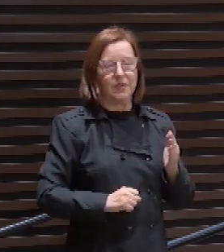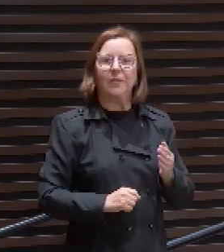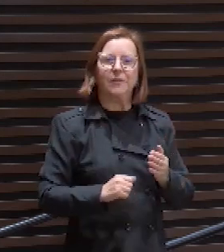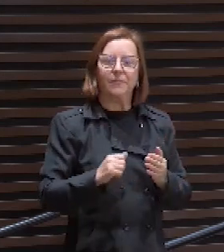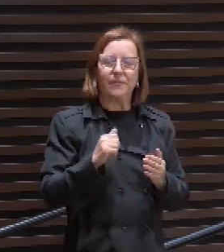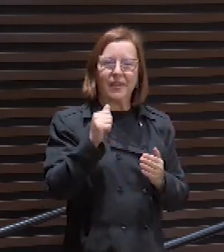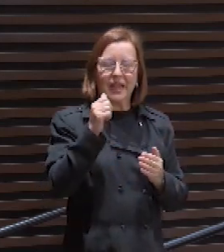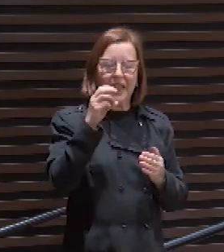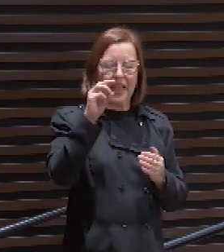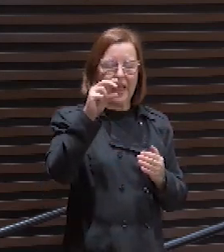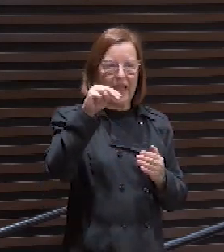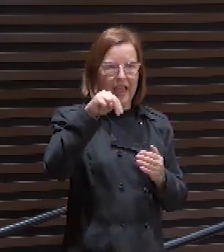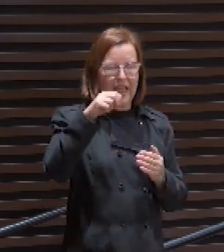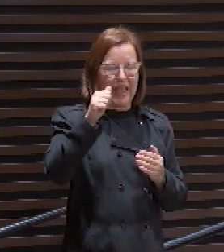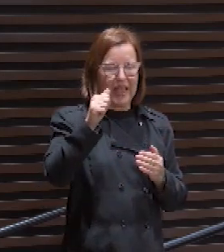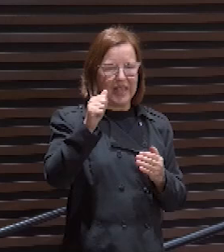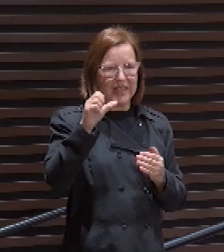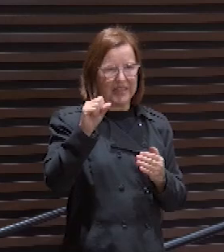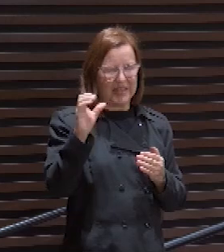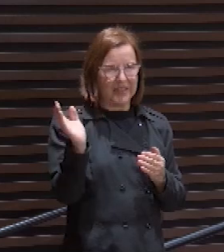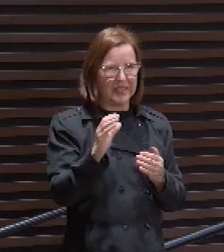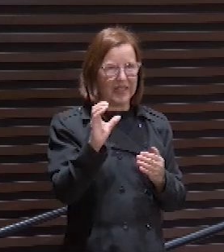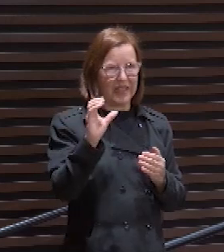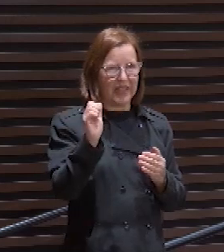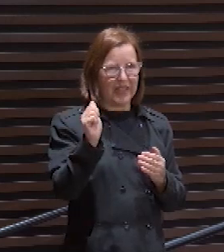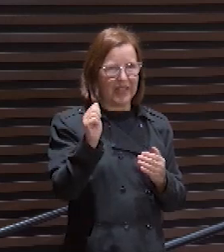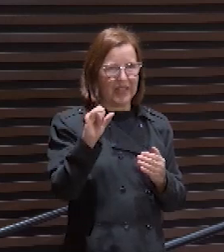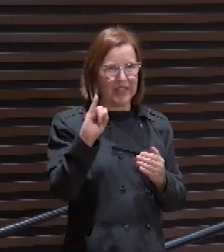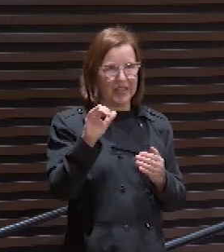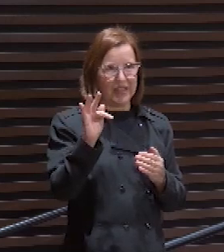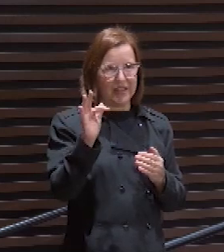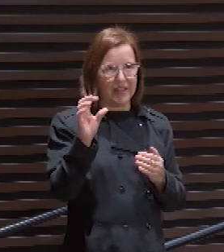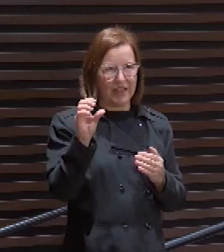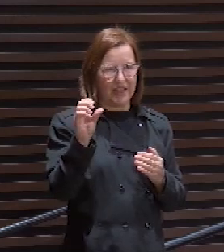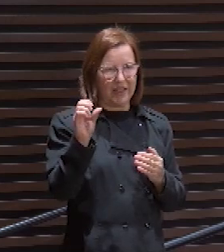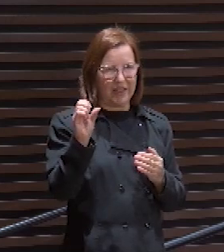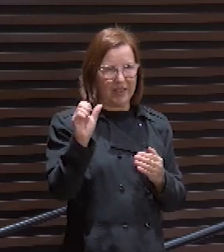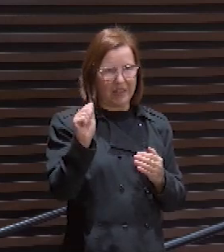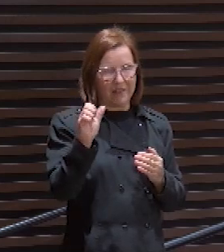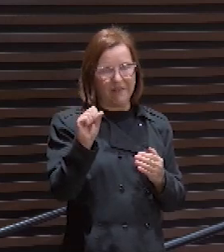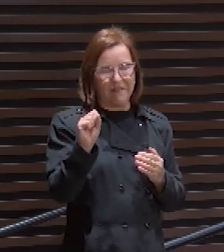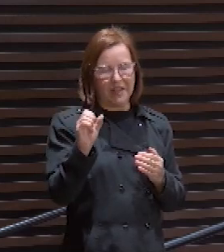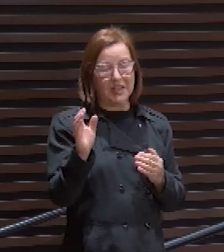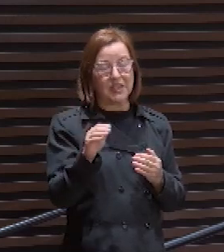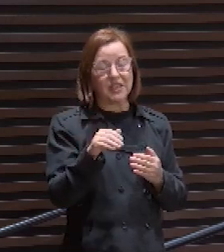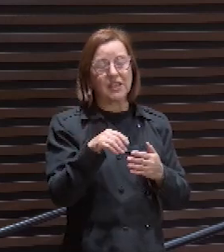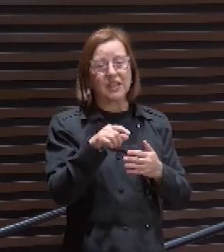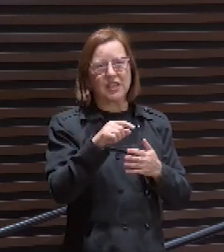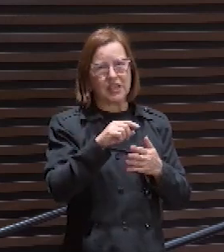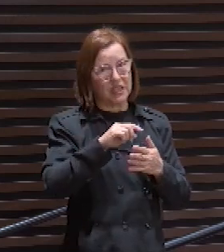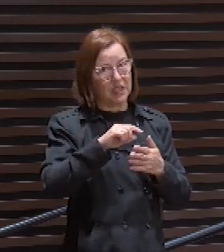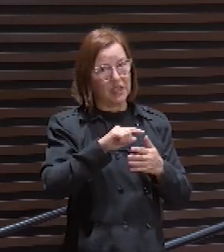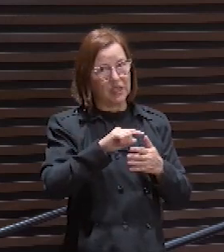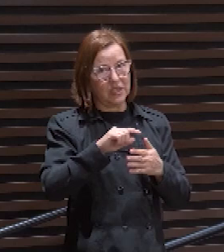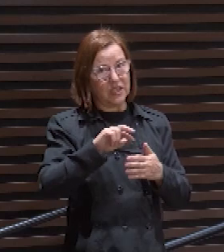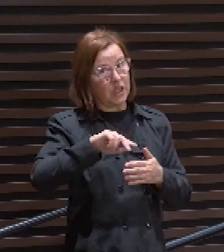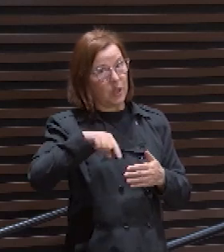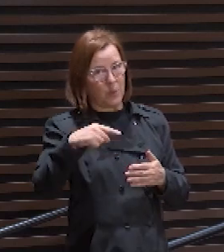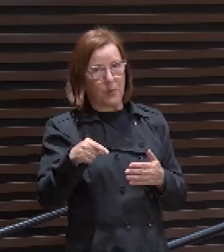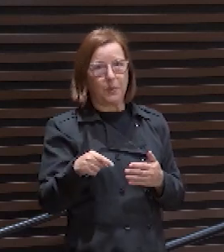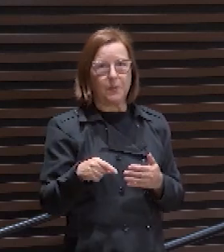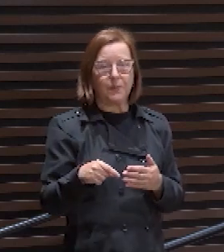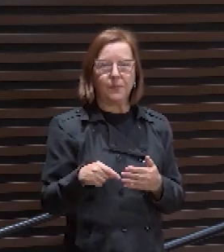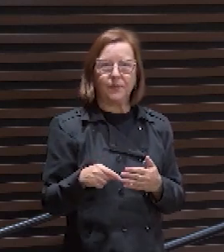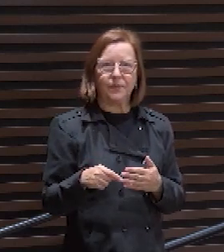Caifás, João, Alexandre e todos os que eram da linhagem do sumo sacerdote. E pondo-os perante eles,